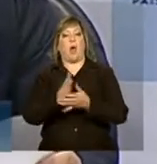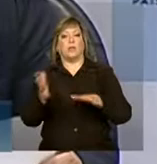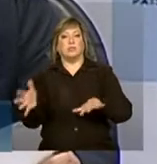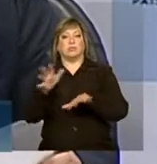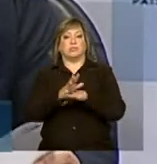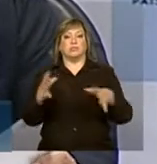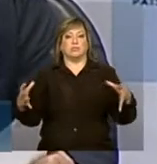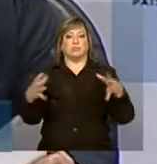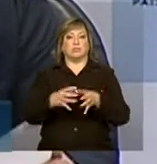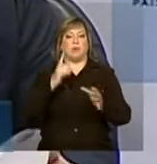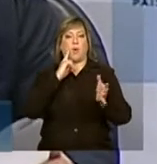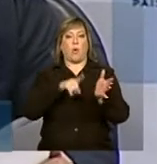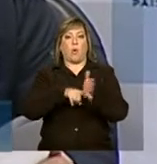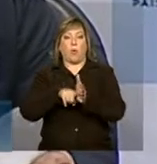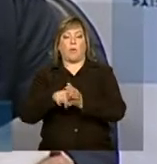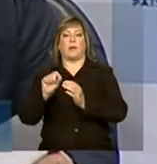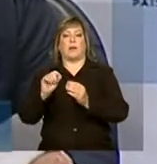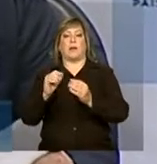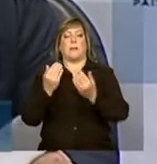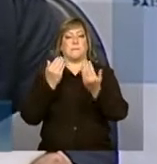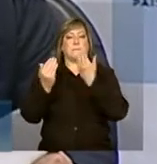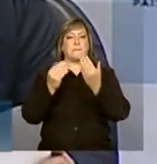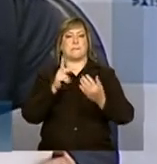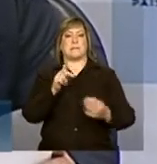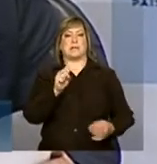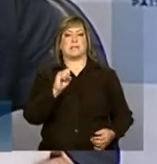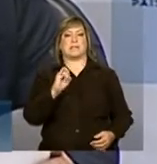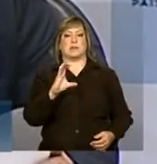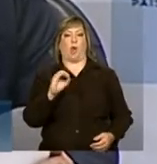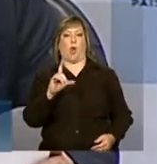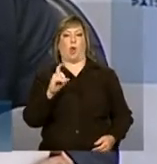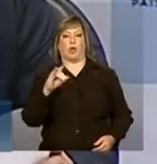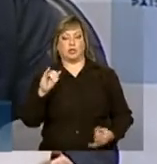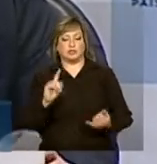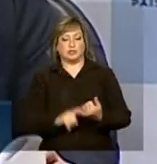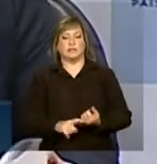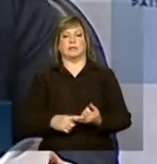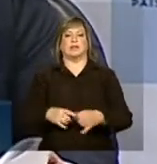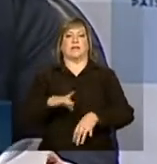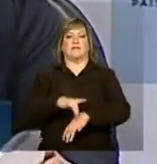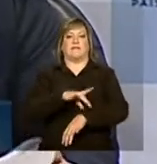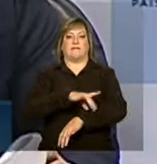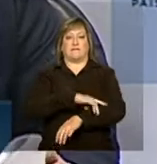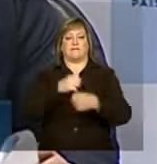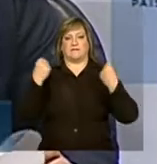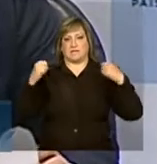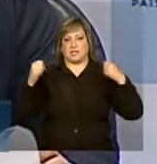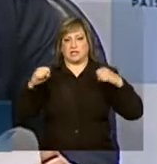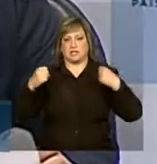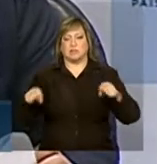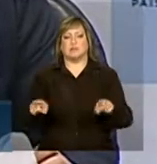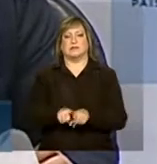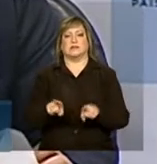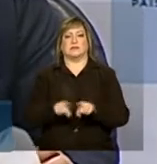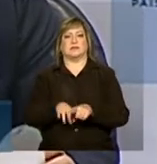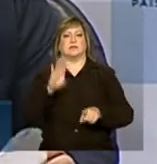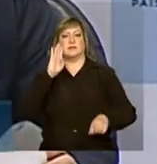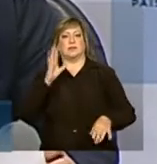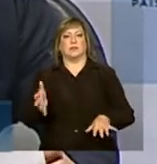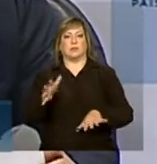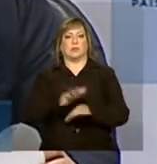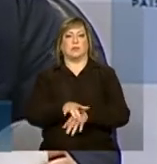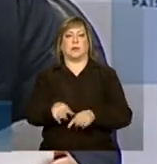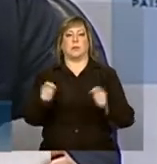de consultas na área de psicologia, psicoterapia e fisioterapia. A fisioterapia ganha um destaque com a inclusão